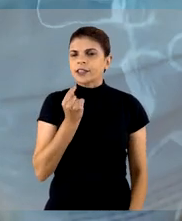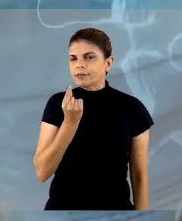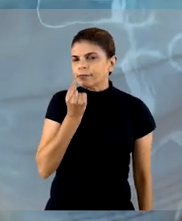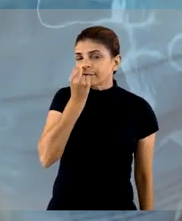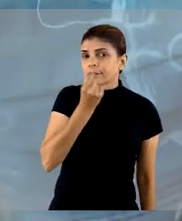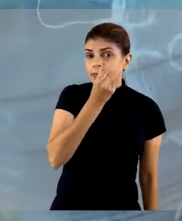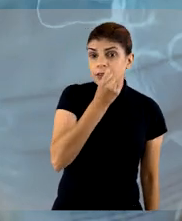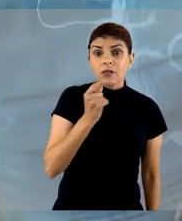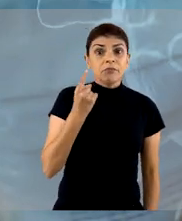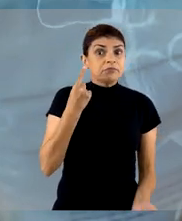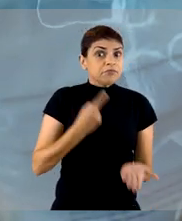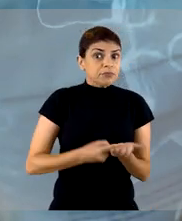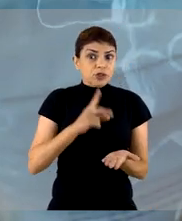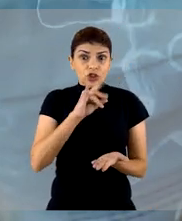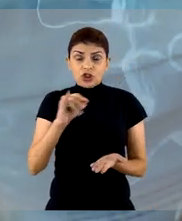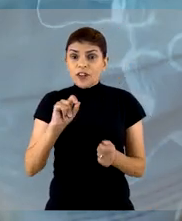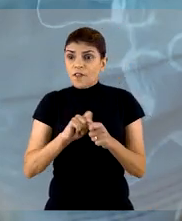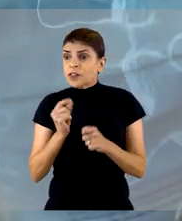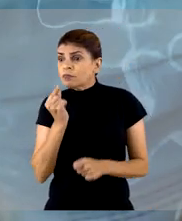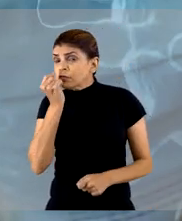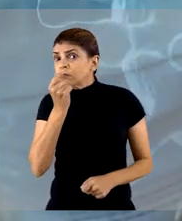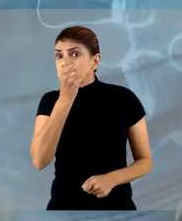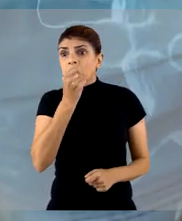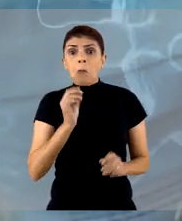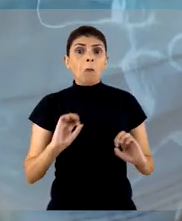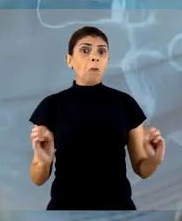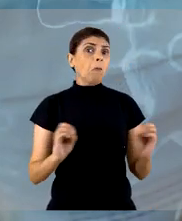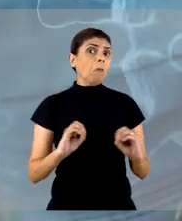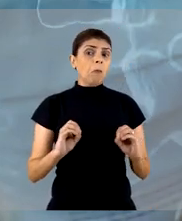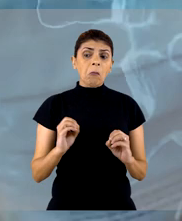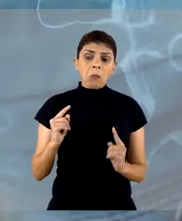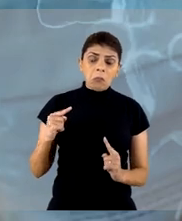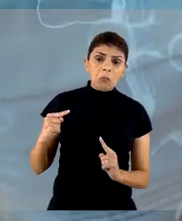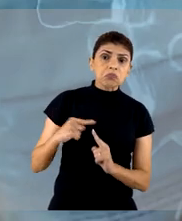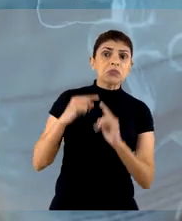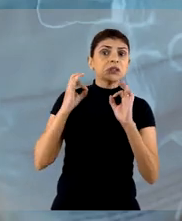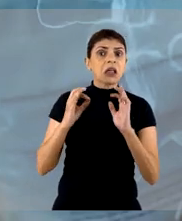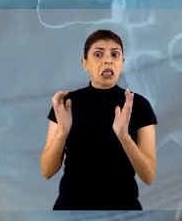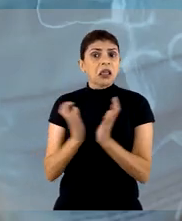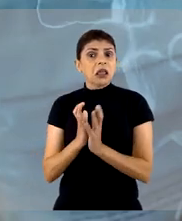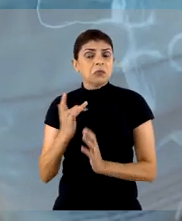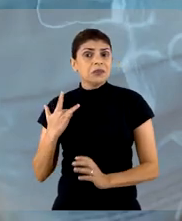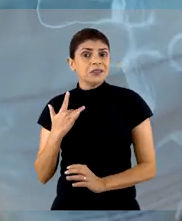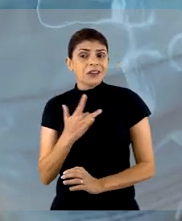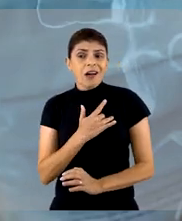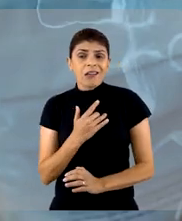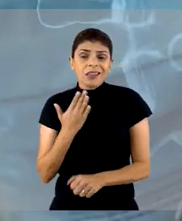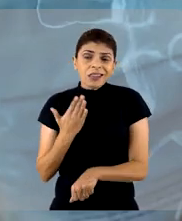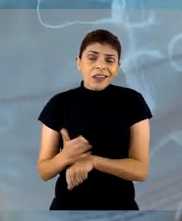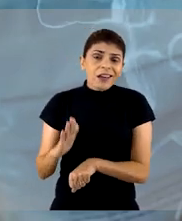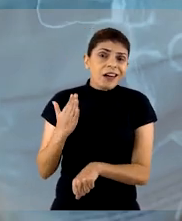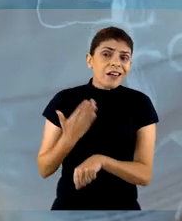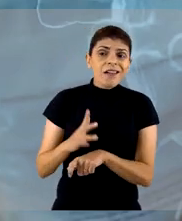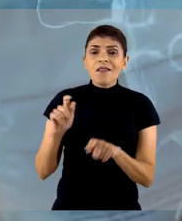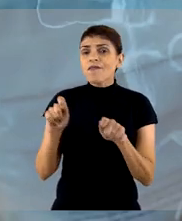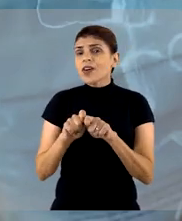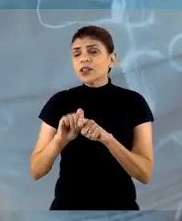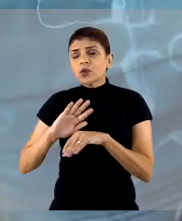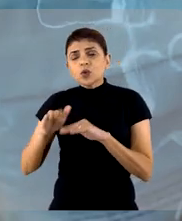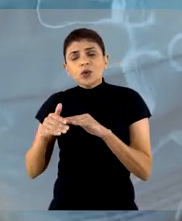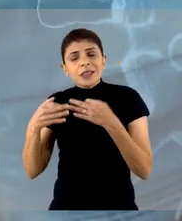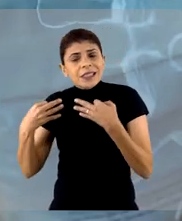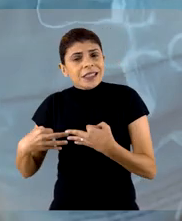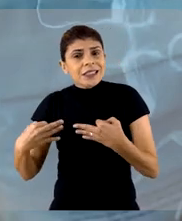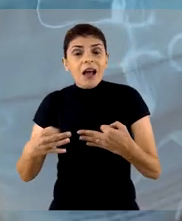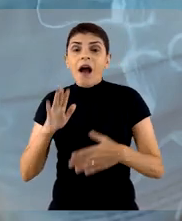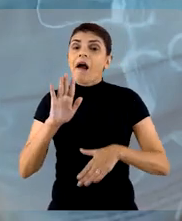pode ser que no dia que foi coletado da primeira vez, a amostra não foi ideal. As equipes de saúde no Brasil, elas são treinadas para fazer tudo